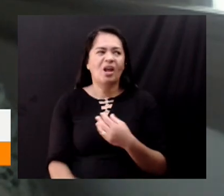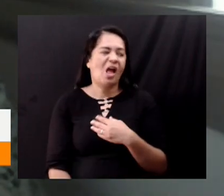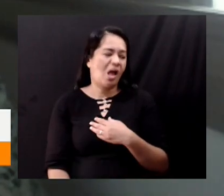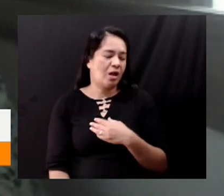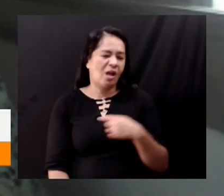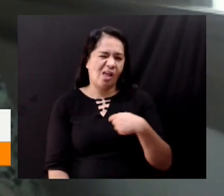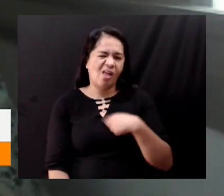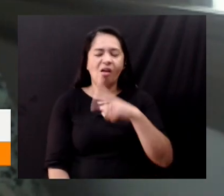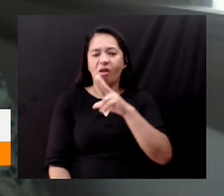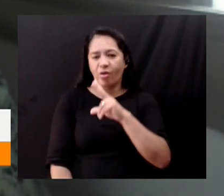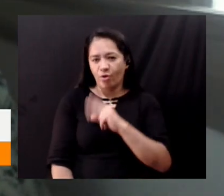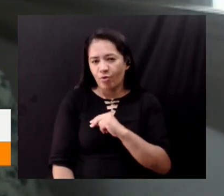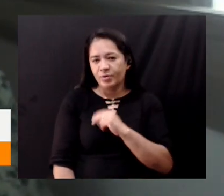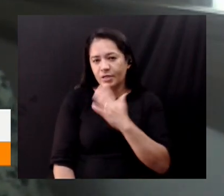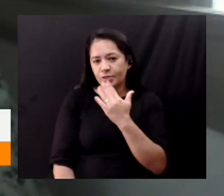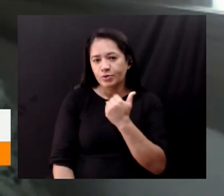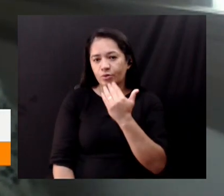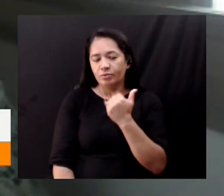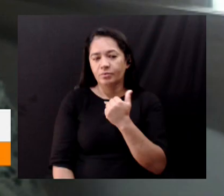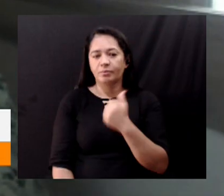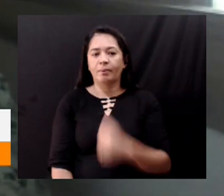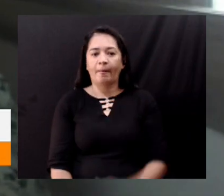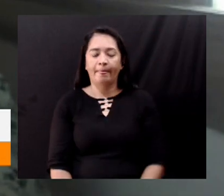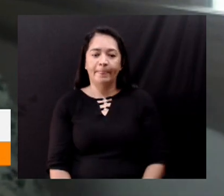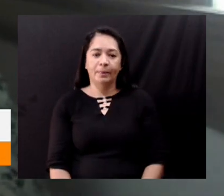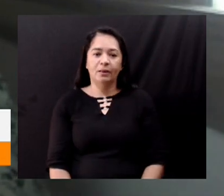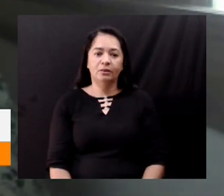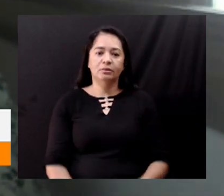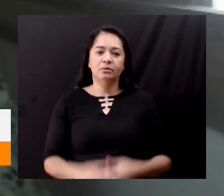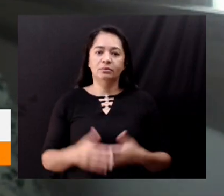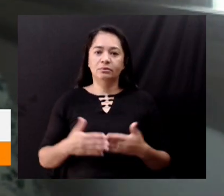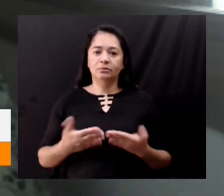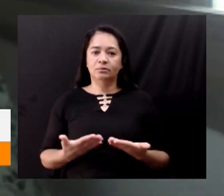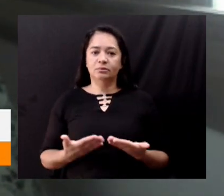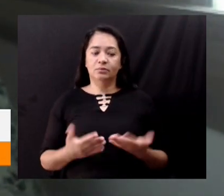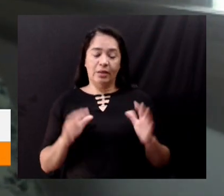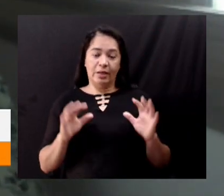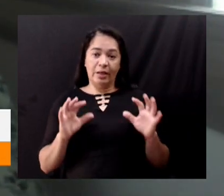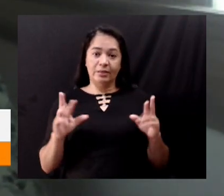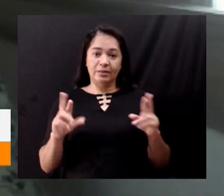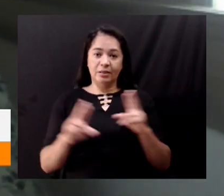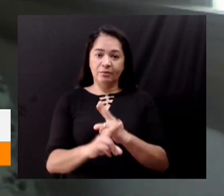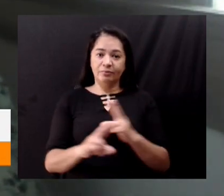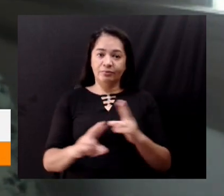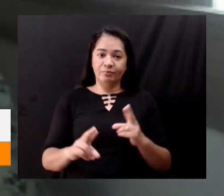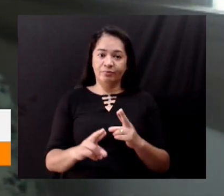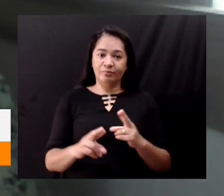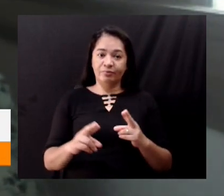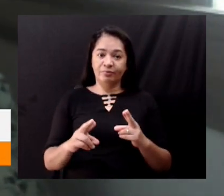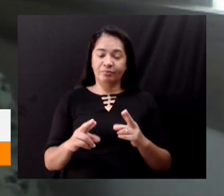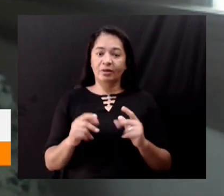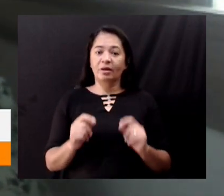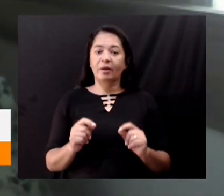isso. Uhum, Então, essa relação é muito nesse sentido da recompensa mesmo. Porém,